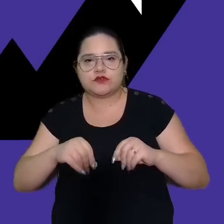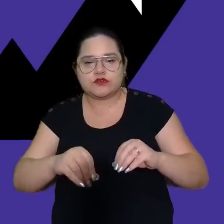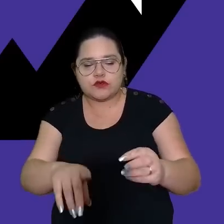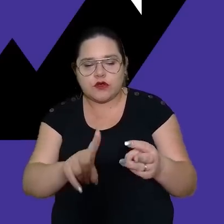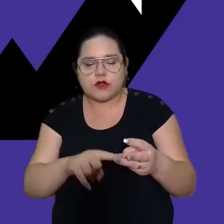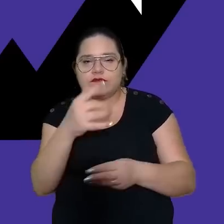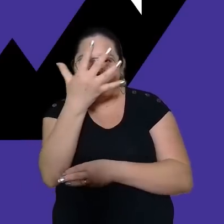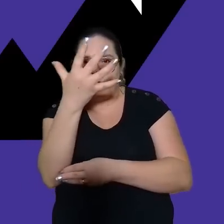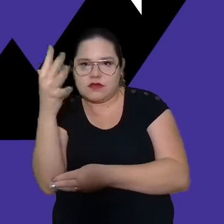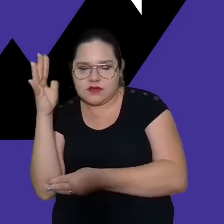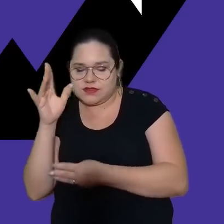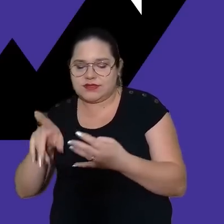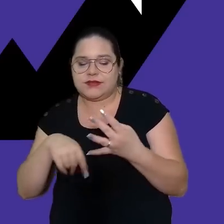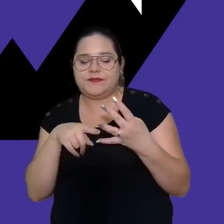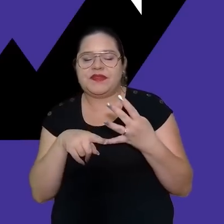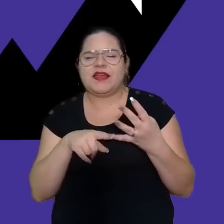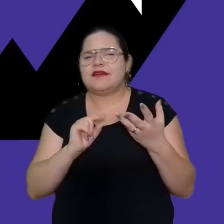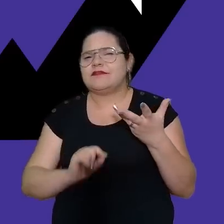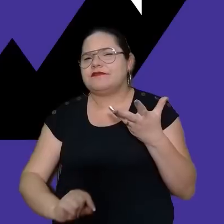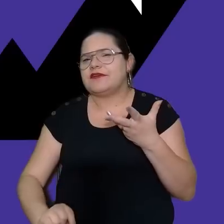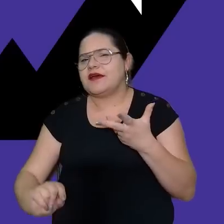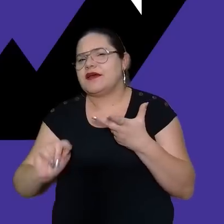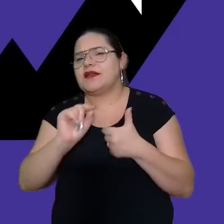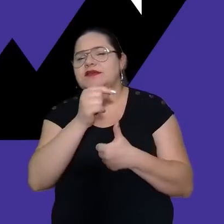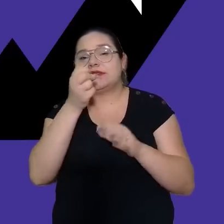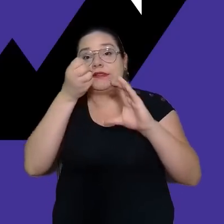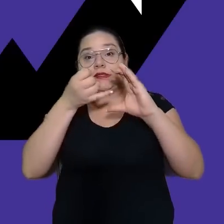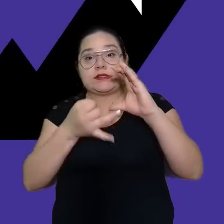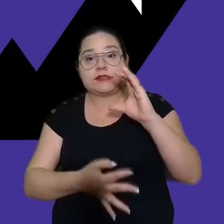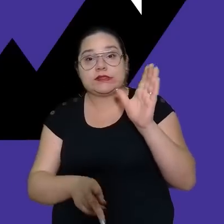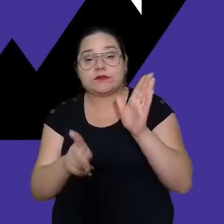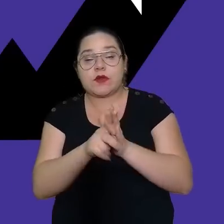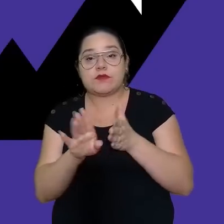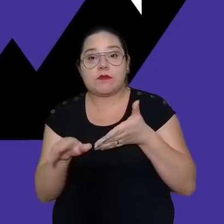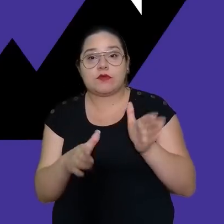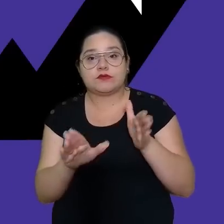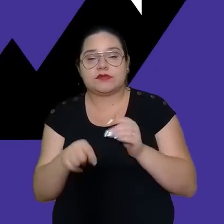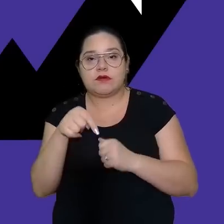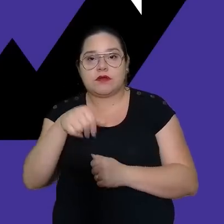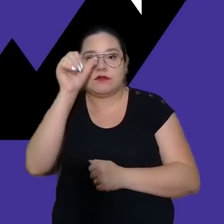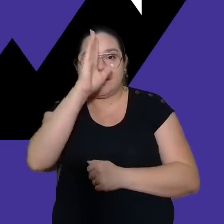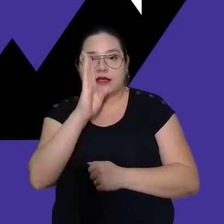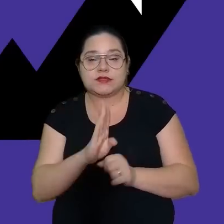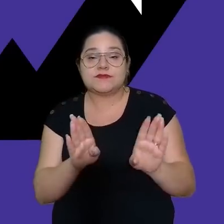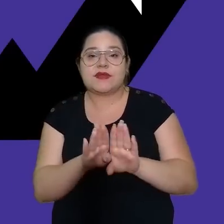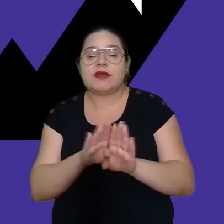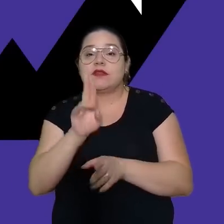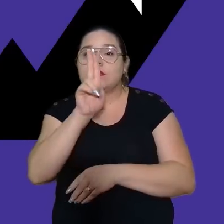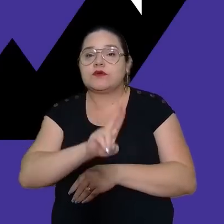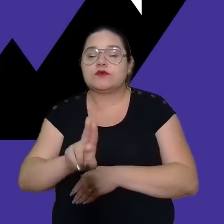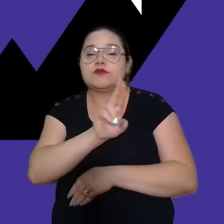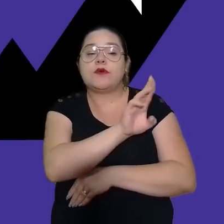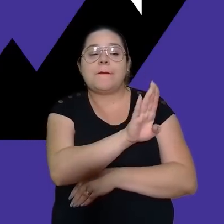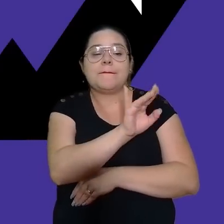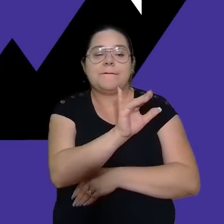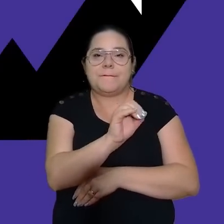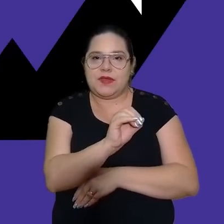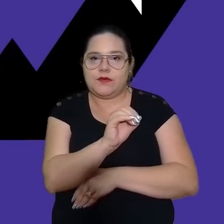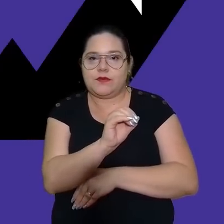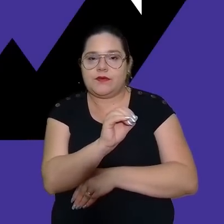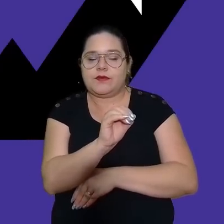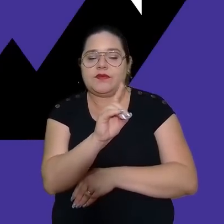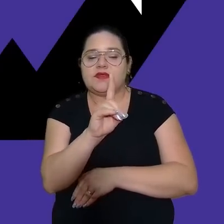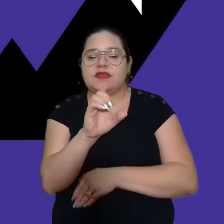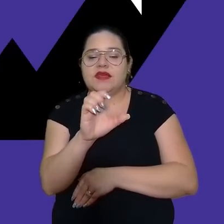de vários outros aspectos característicos da produção brasileira, tem o uso crescente de biodefensivos, que é uma coisa muito boa.